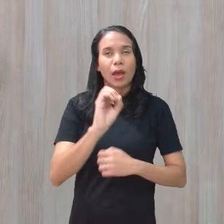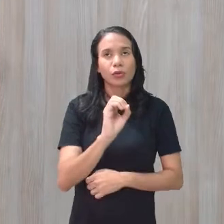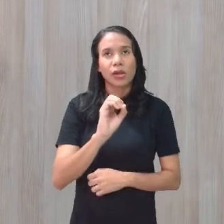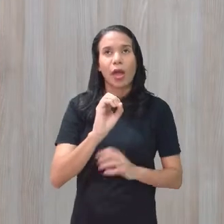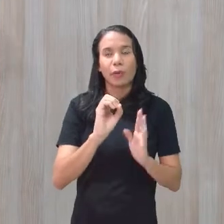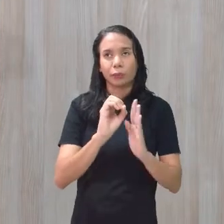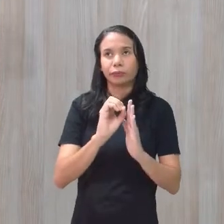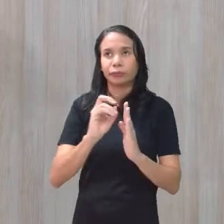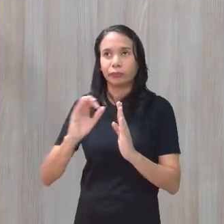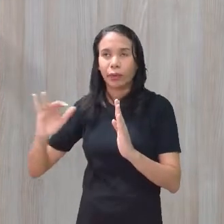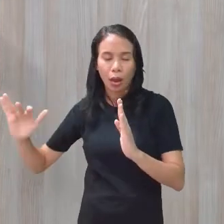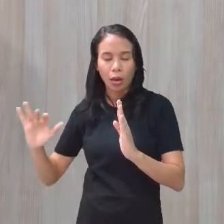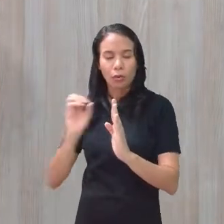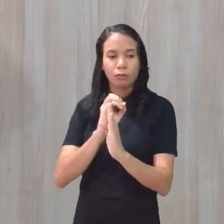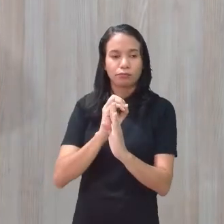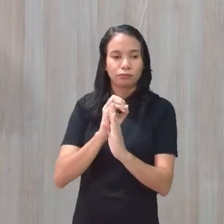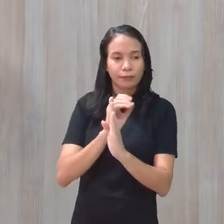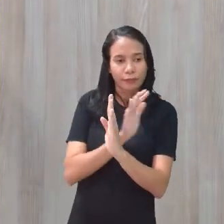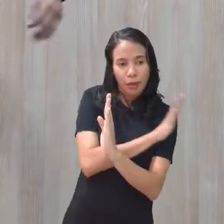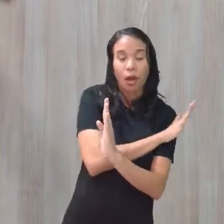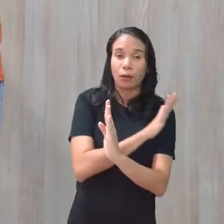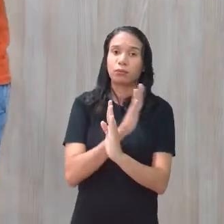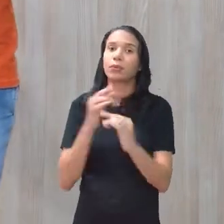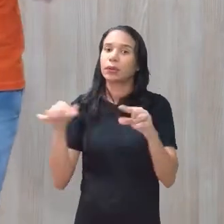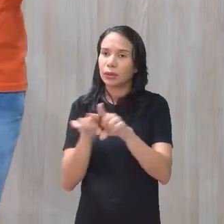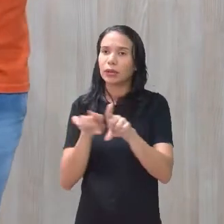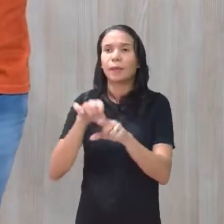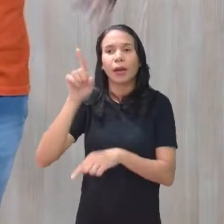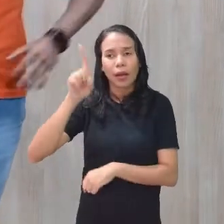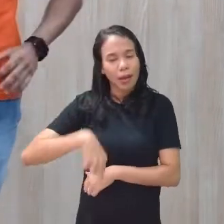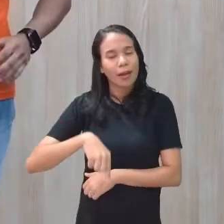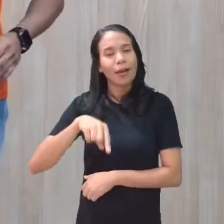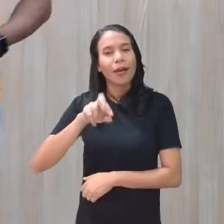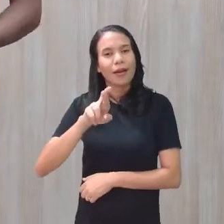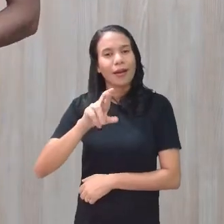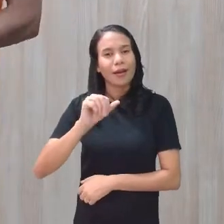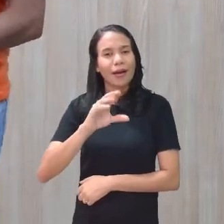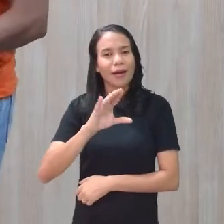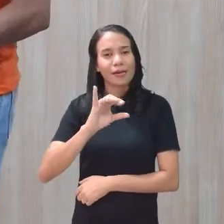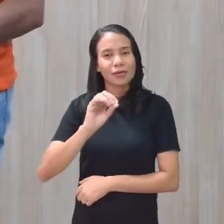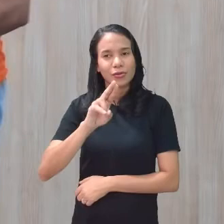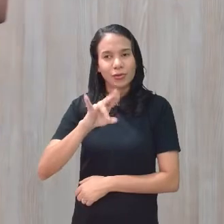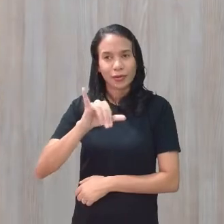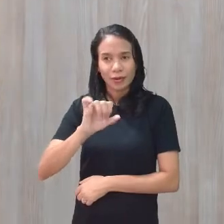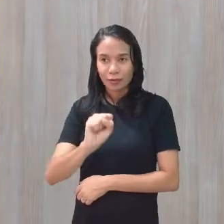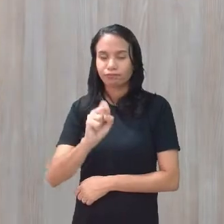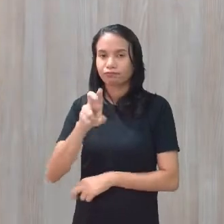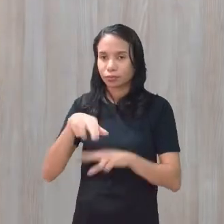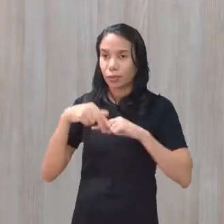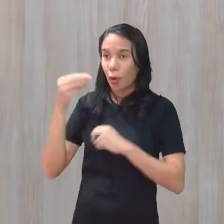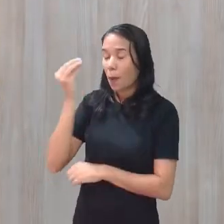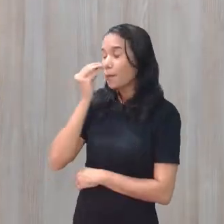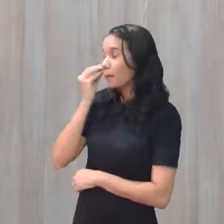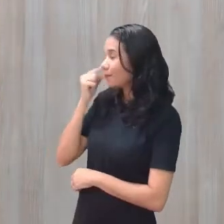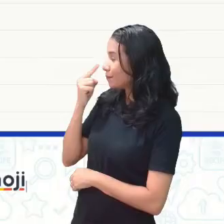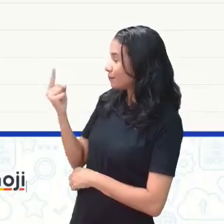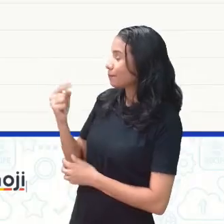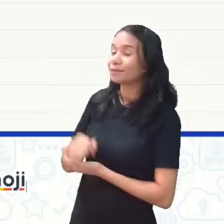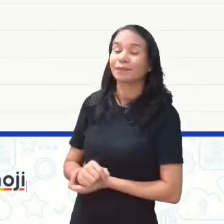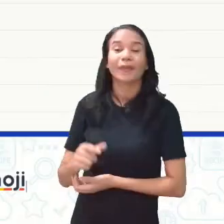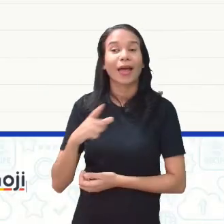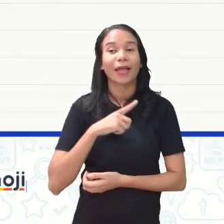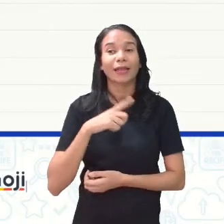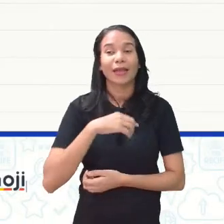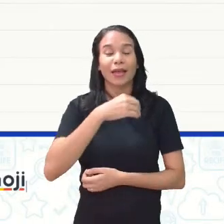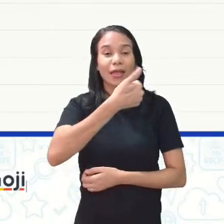os positivos e os negativos, eles também são números racionais, certo? Pode notar aqui, por exemplo, ó, se eu